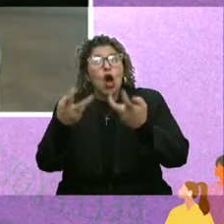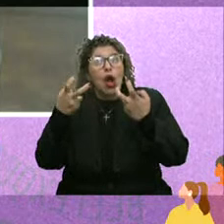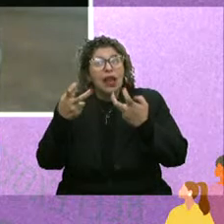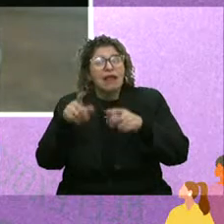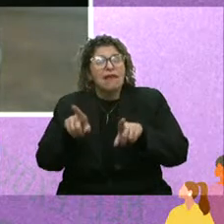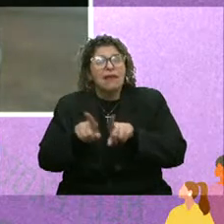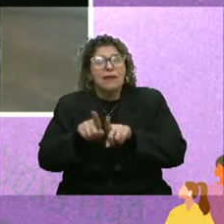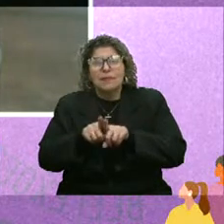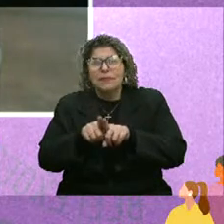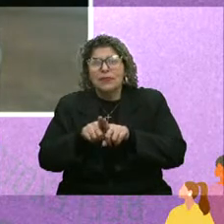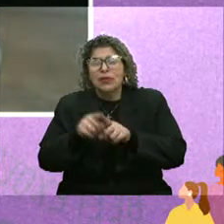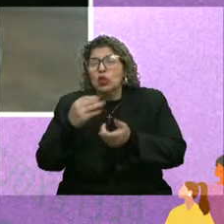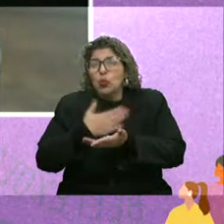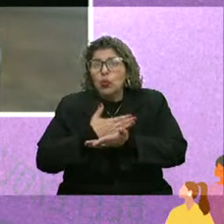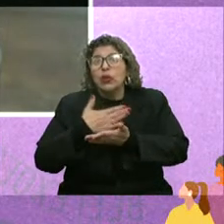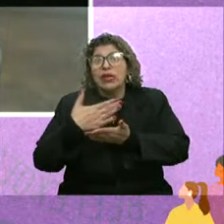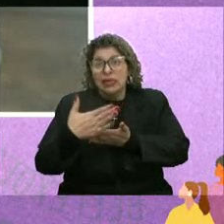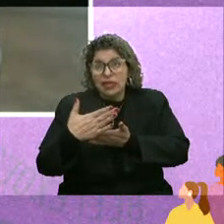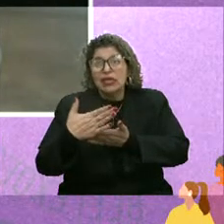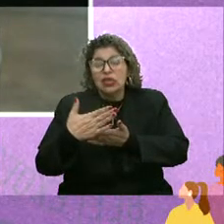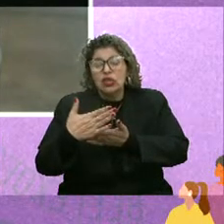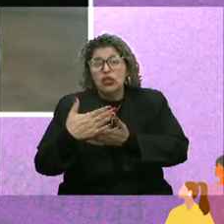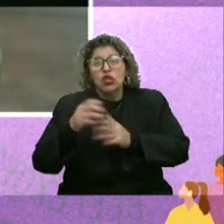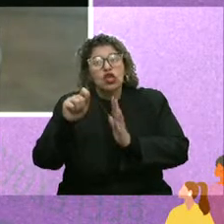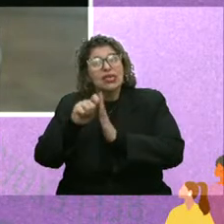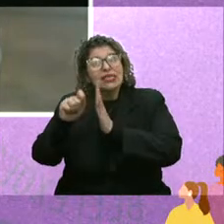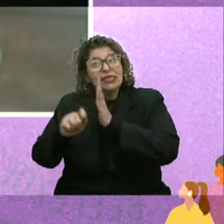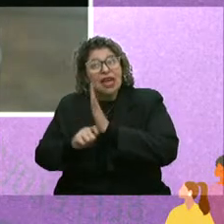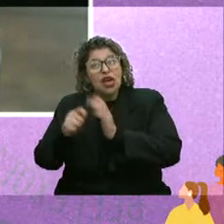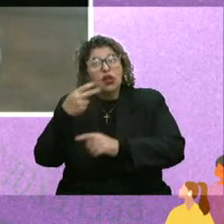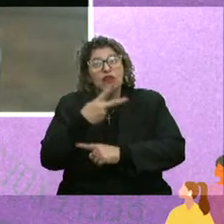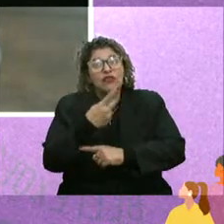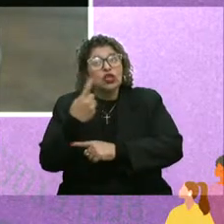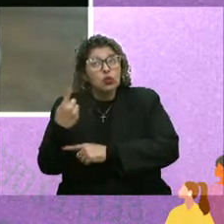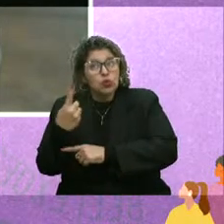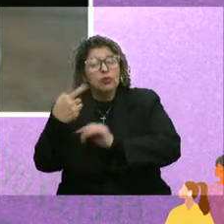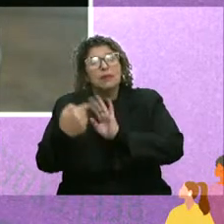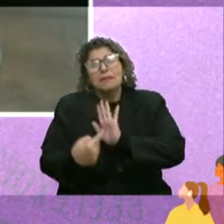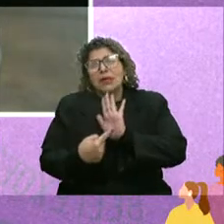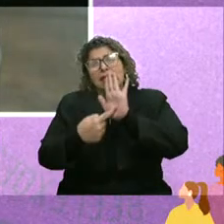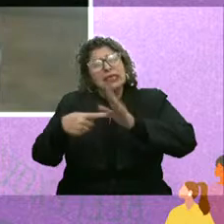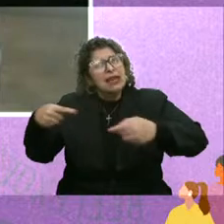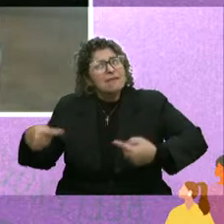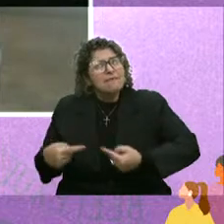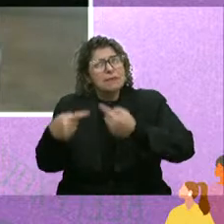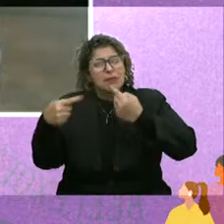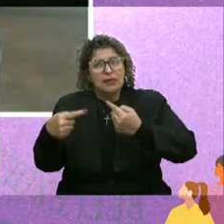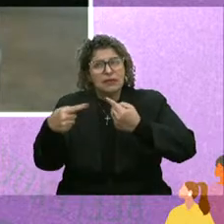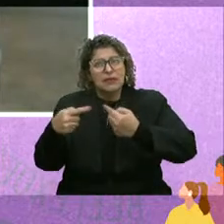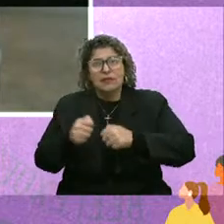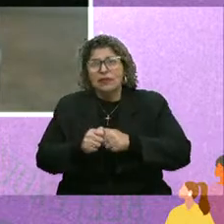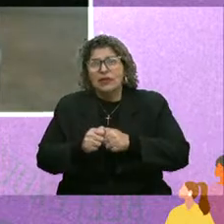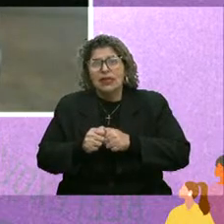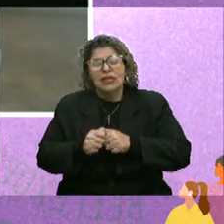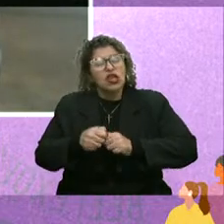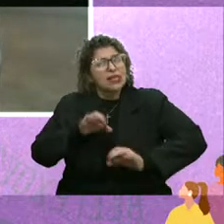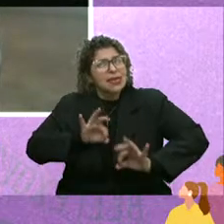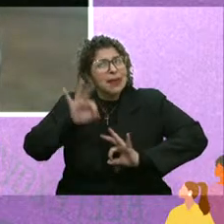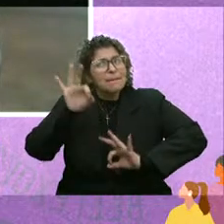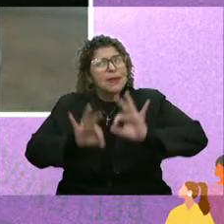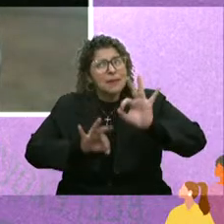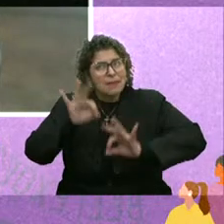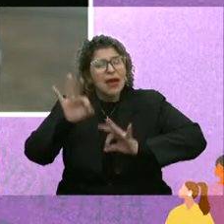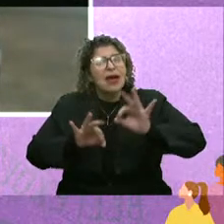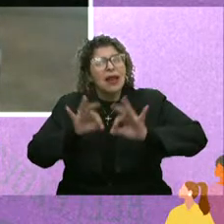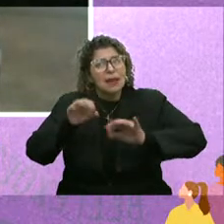estamos apenas no início do século XXI. Muitos desafios vão se apresentar e nós, no Rio Grande do Sul, temos que estar preparados para